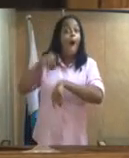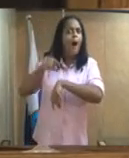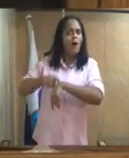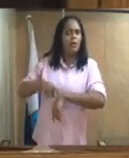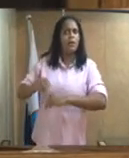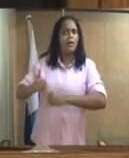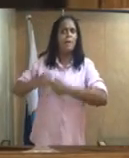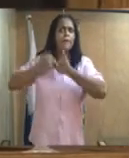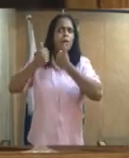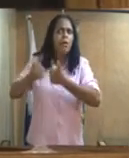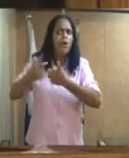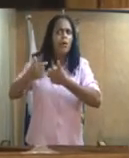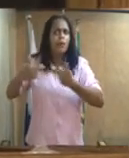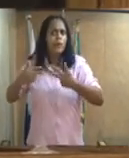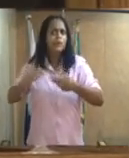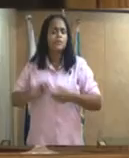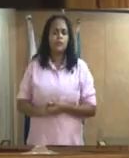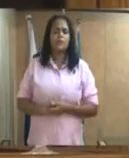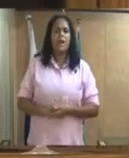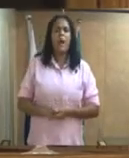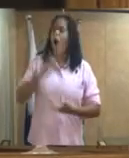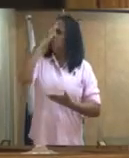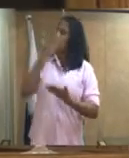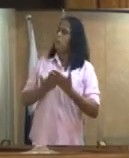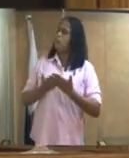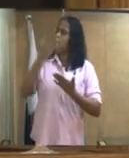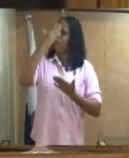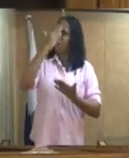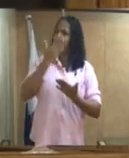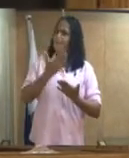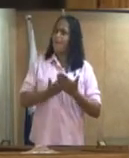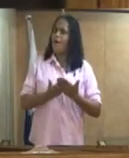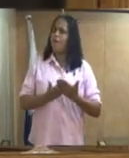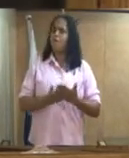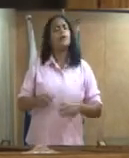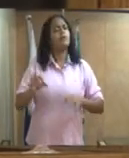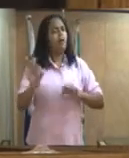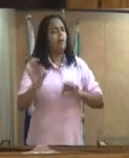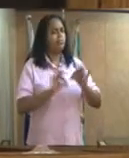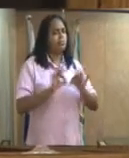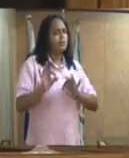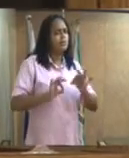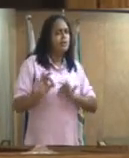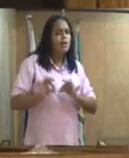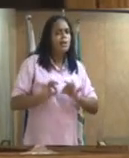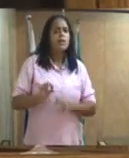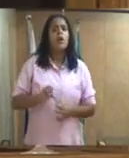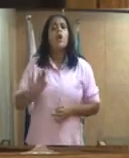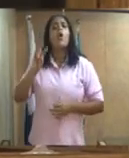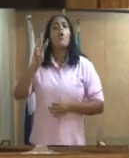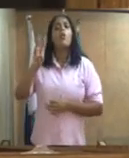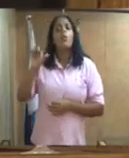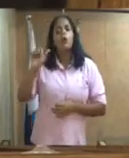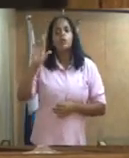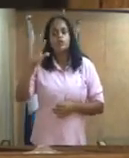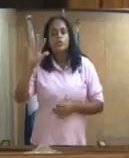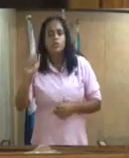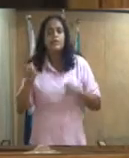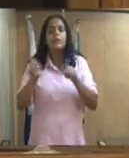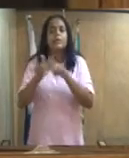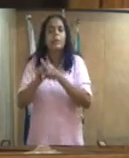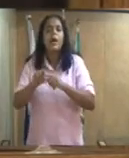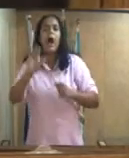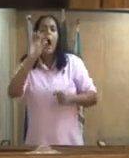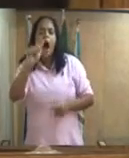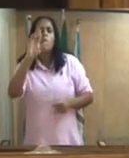proposta. E sigo acreditando nessa gestão Washington Reis barra Áureo.